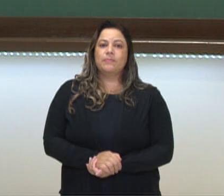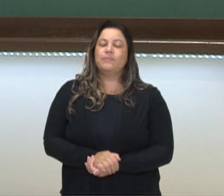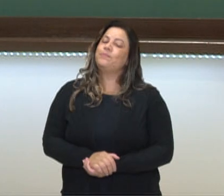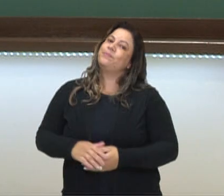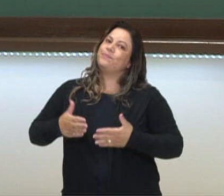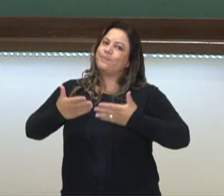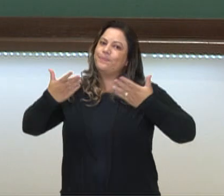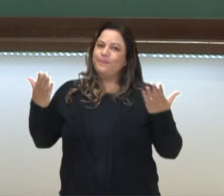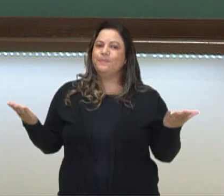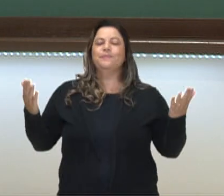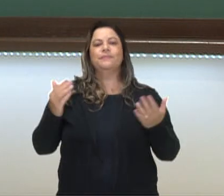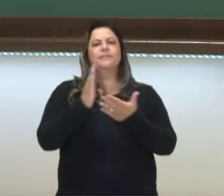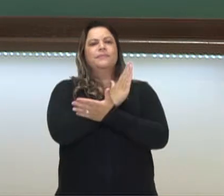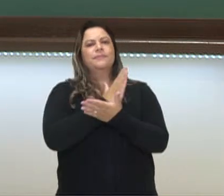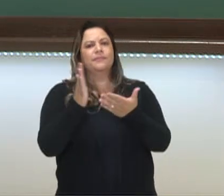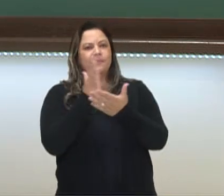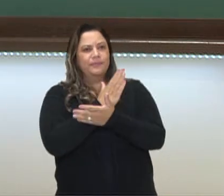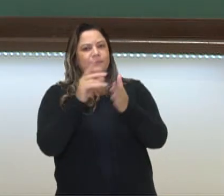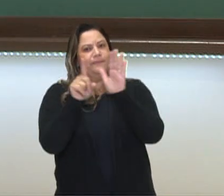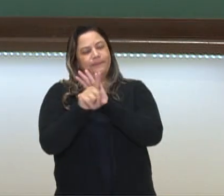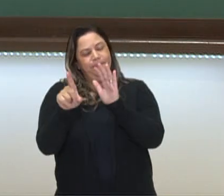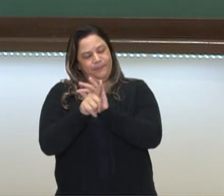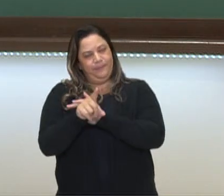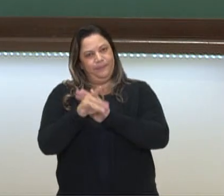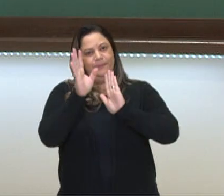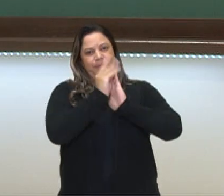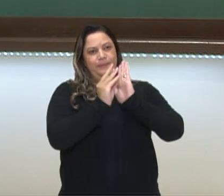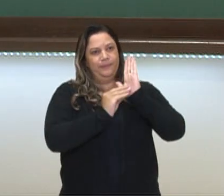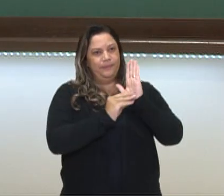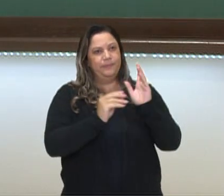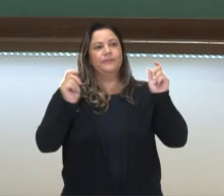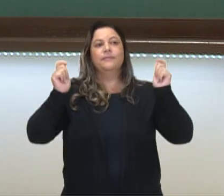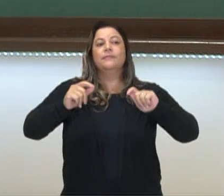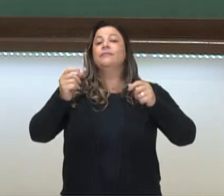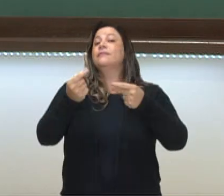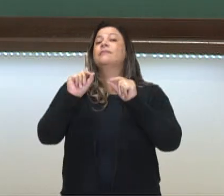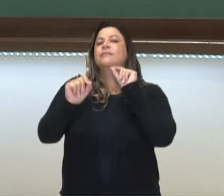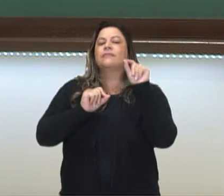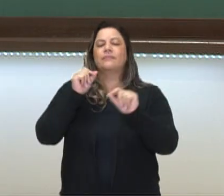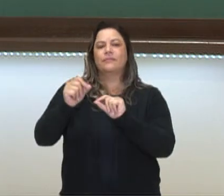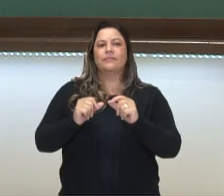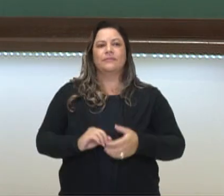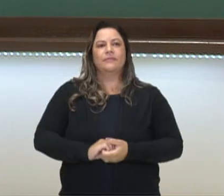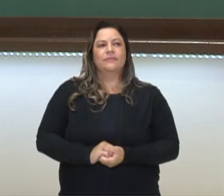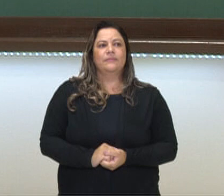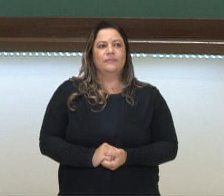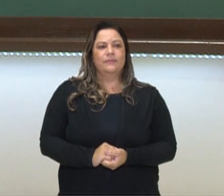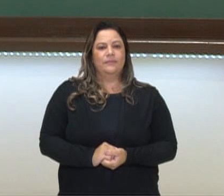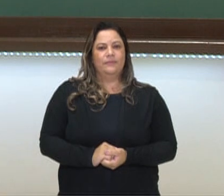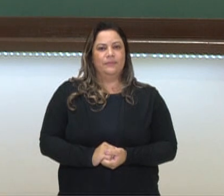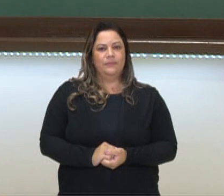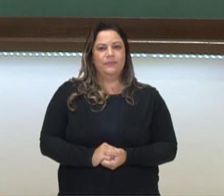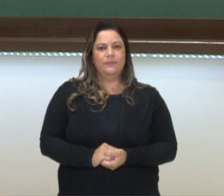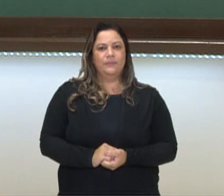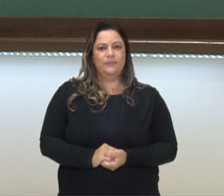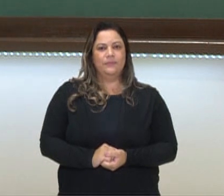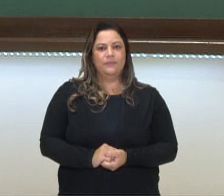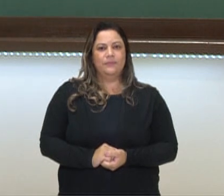Muito bem, algumas das questões que você poderia ter colocado aqui, são a